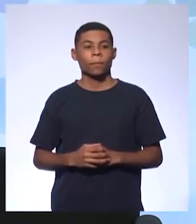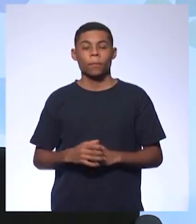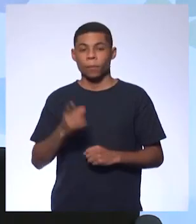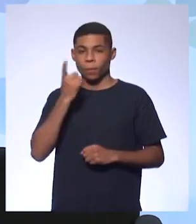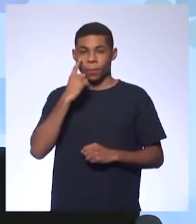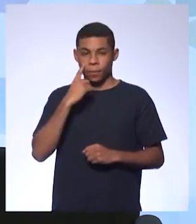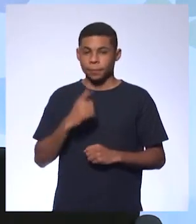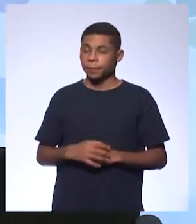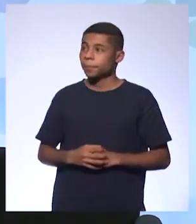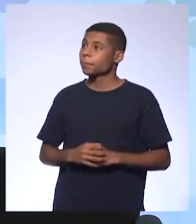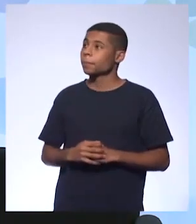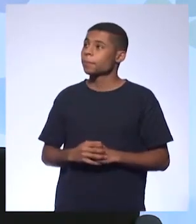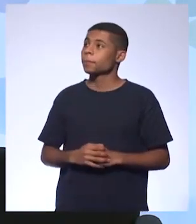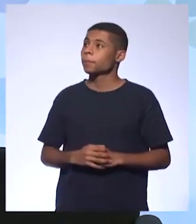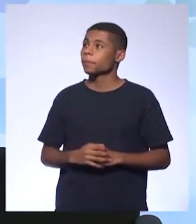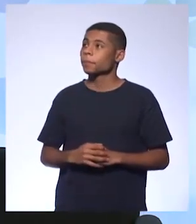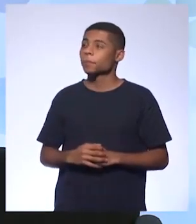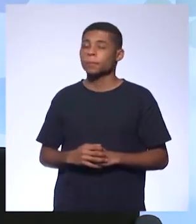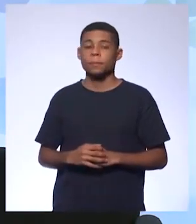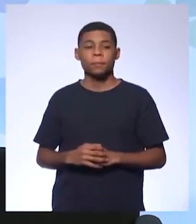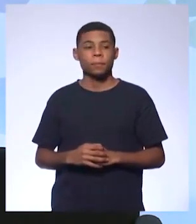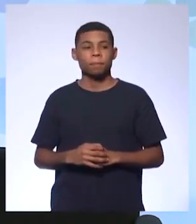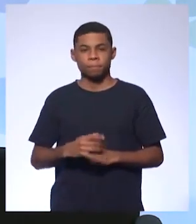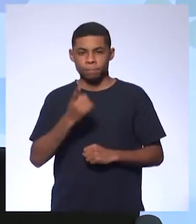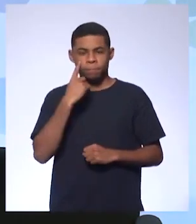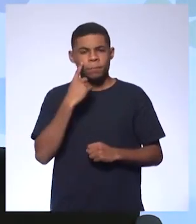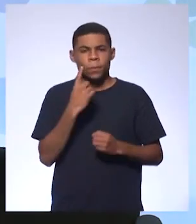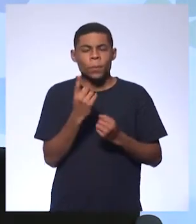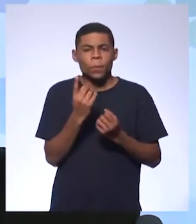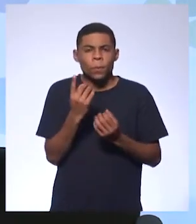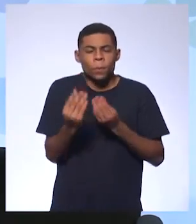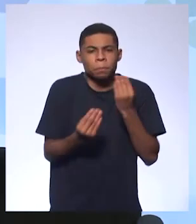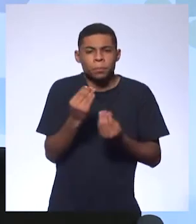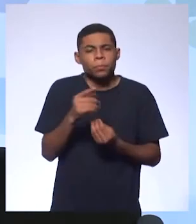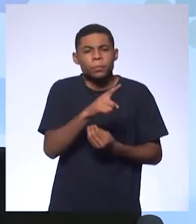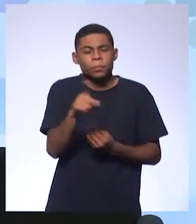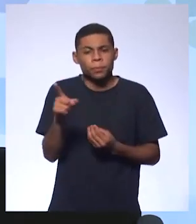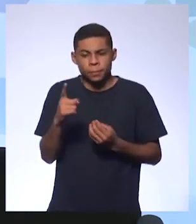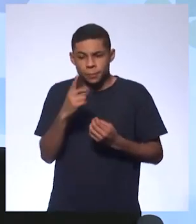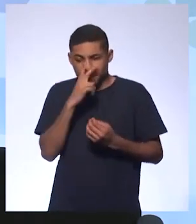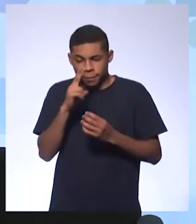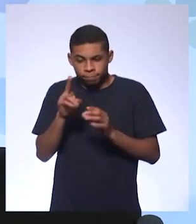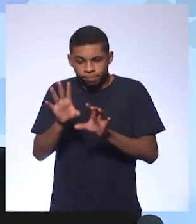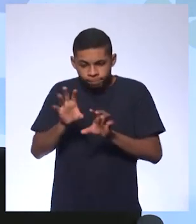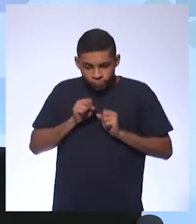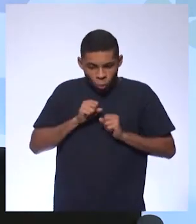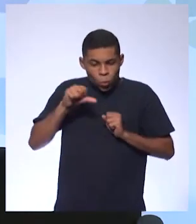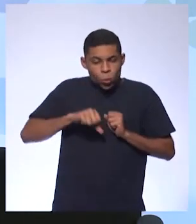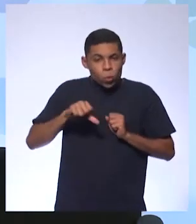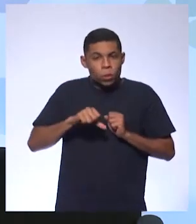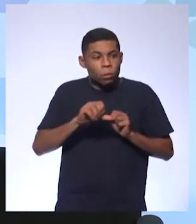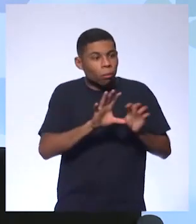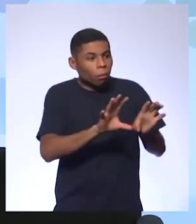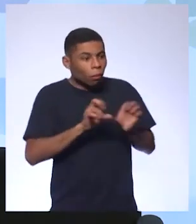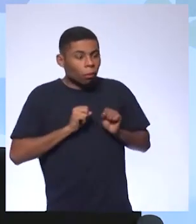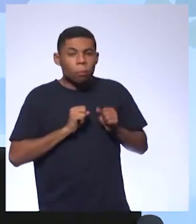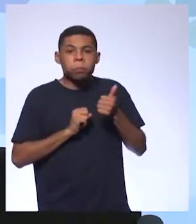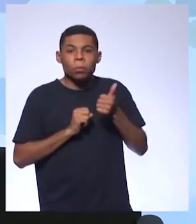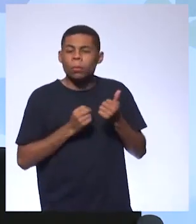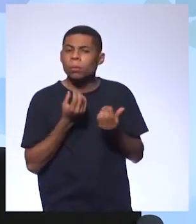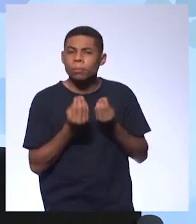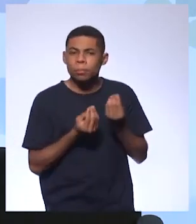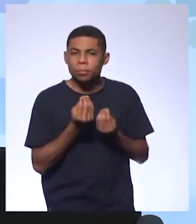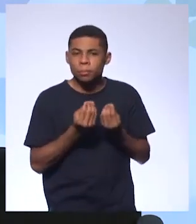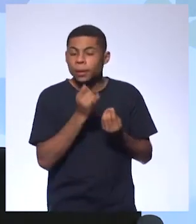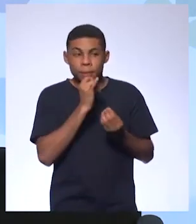Observem aqui. Como é que a gente adquire bons e maus hábitos? A gente sabe que bons hábitos geram